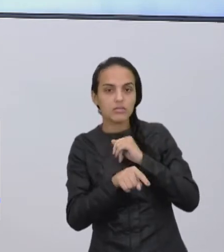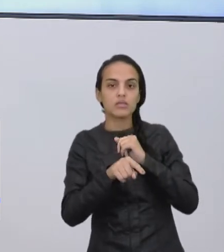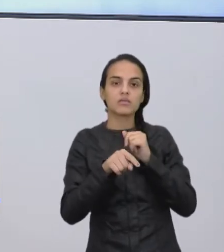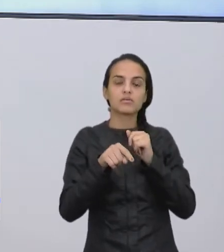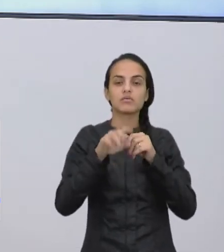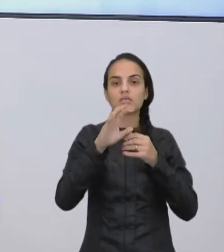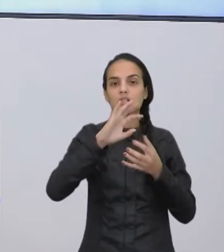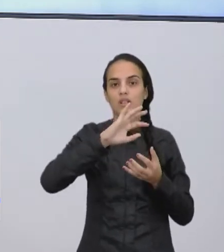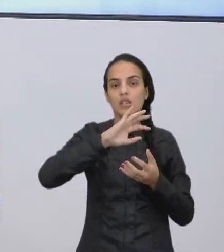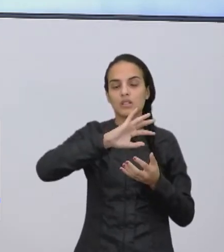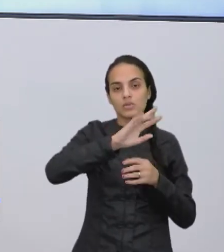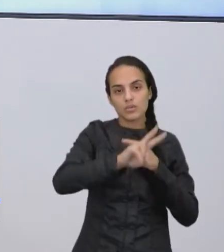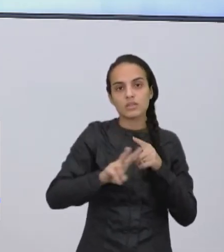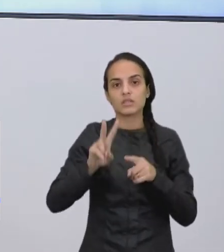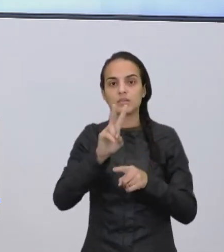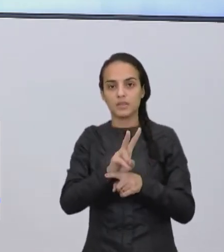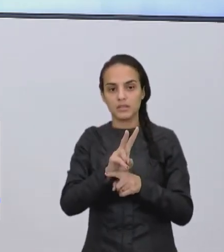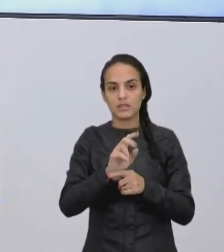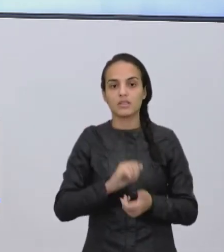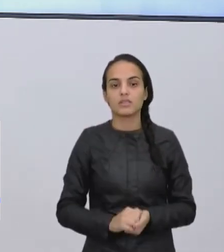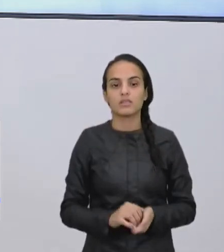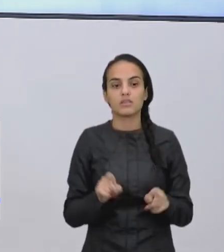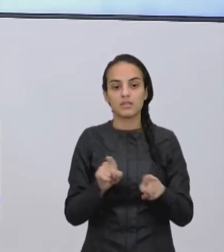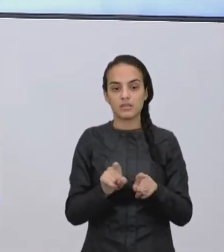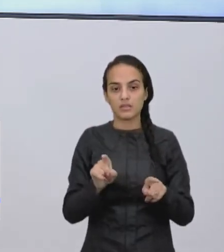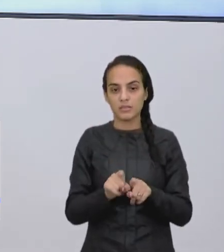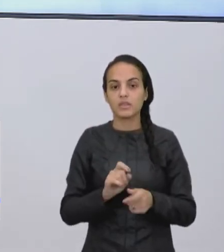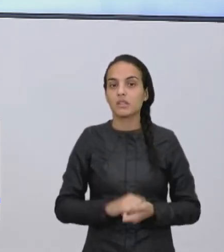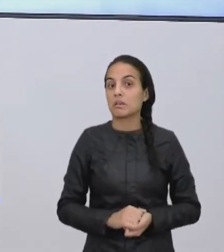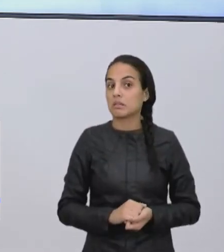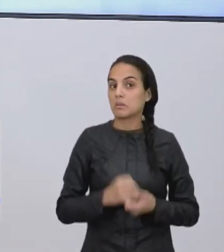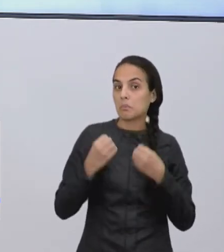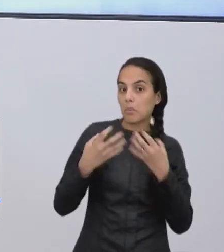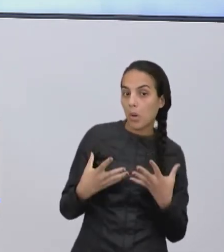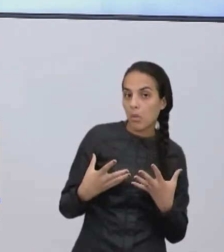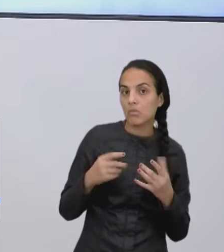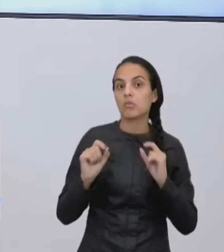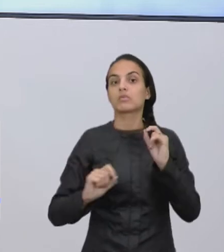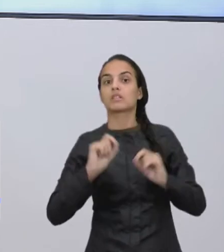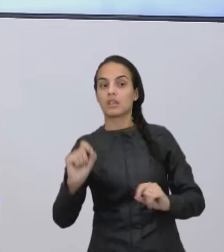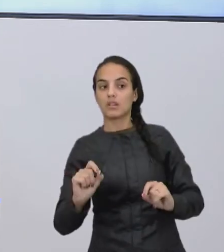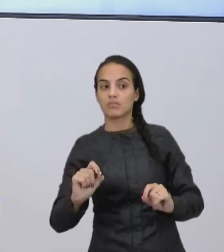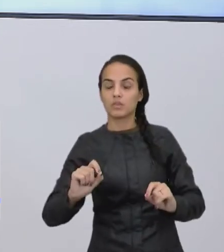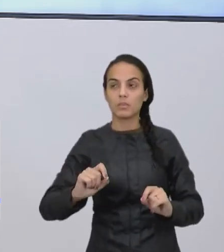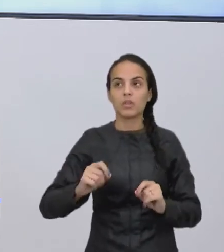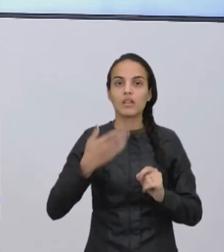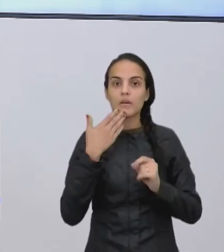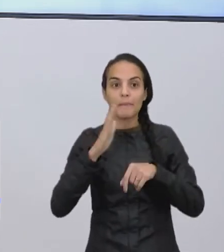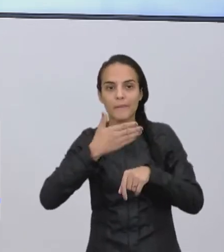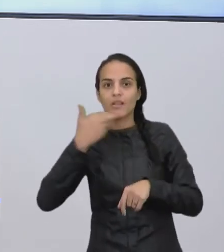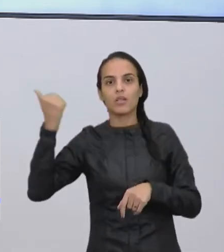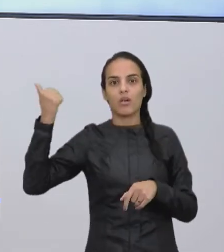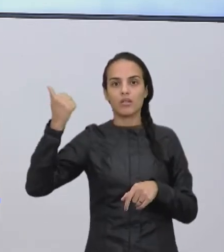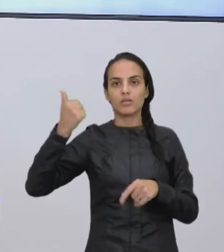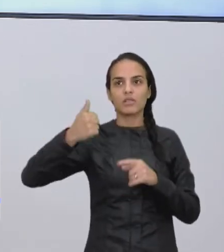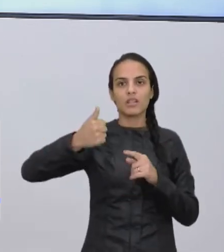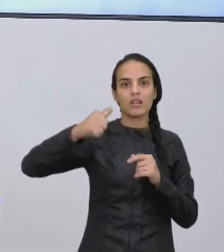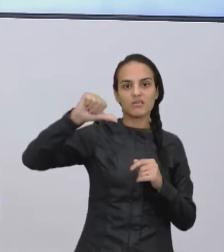sustentabilidade e se as vantagens forem muito superiores às desvantagens, a